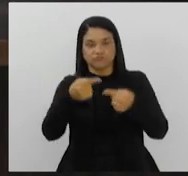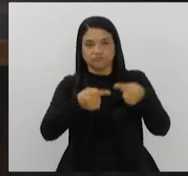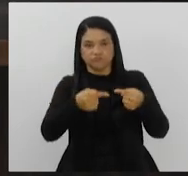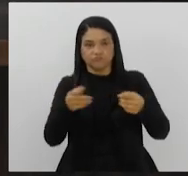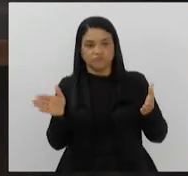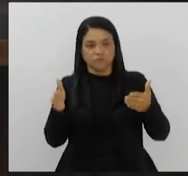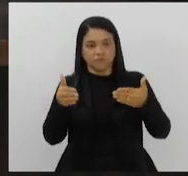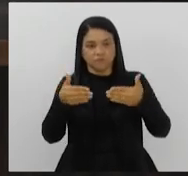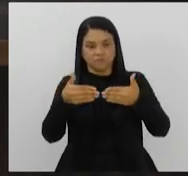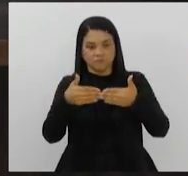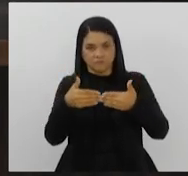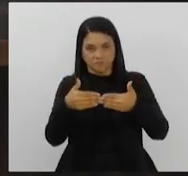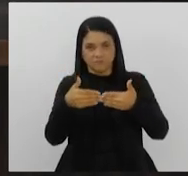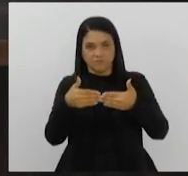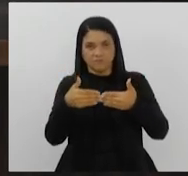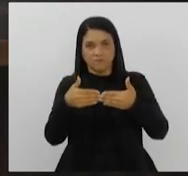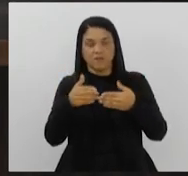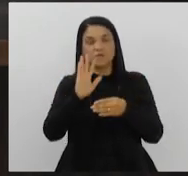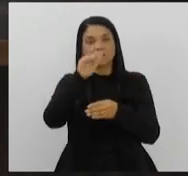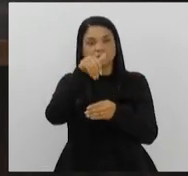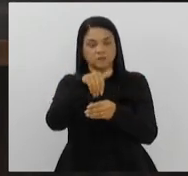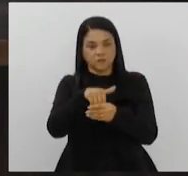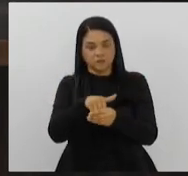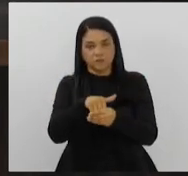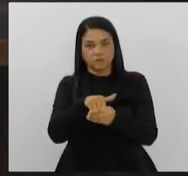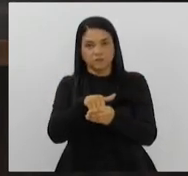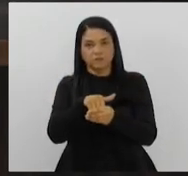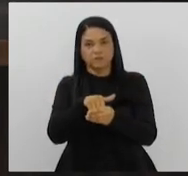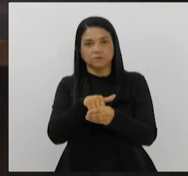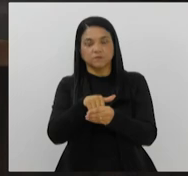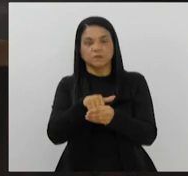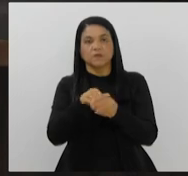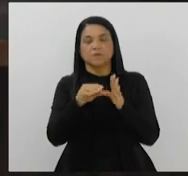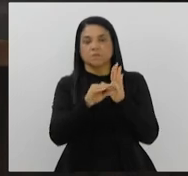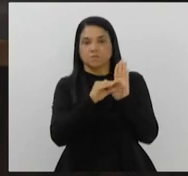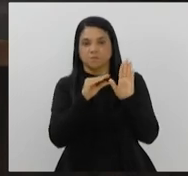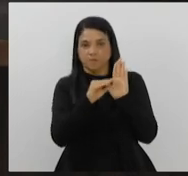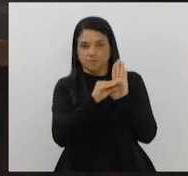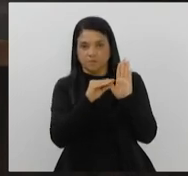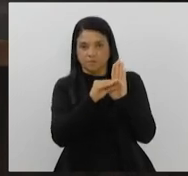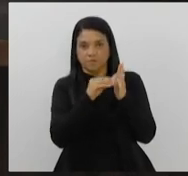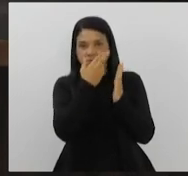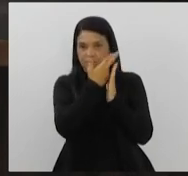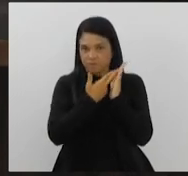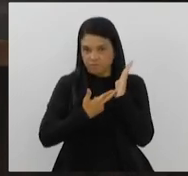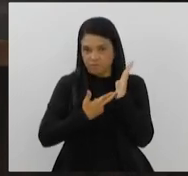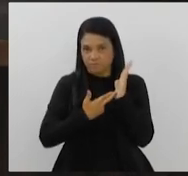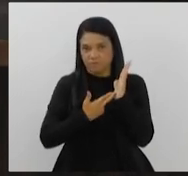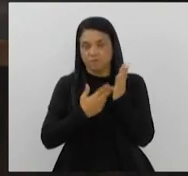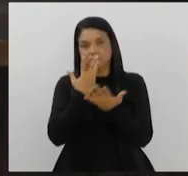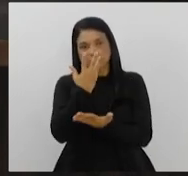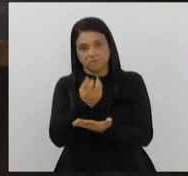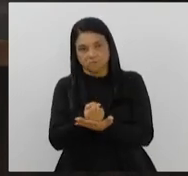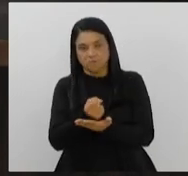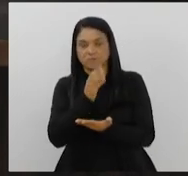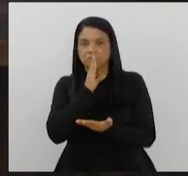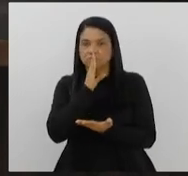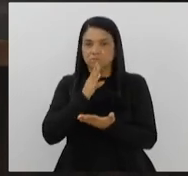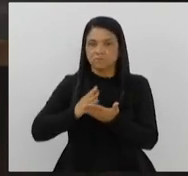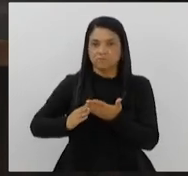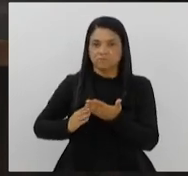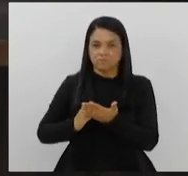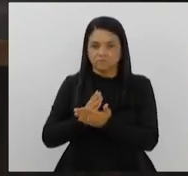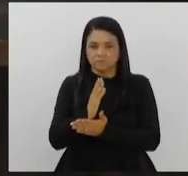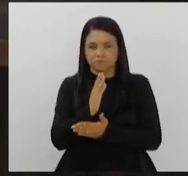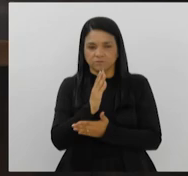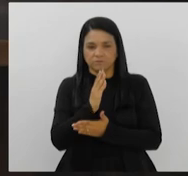discutir, encerrada a discussão. Em votação, a emenda de redação. Senhores que aprovam, permaneçam como